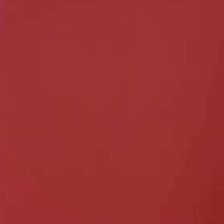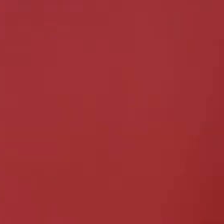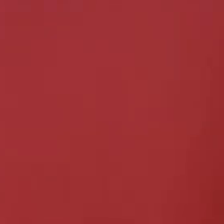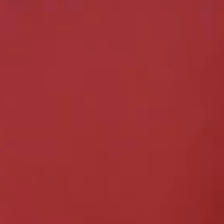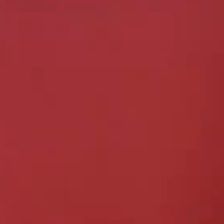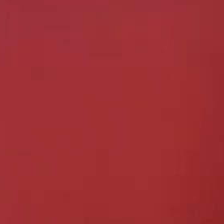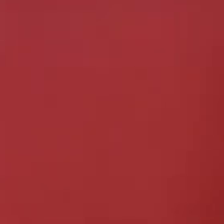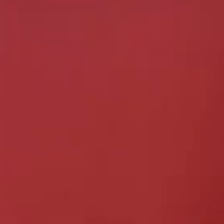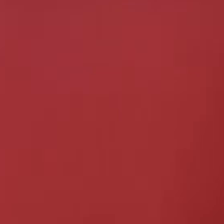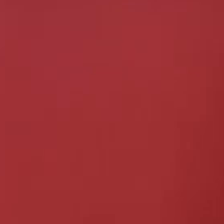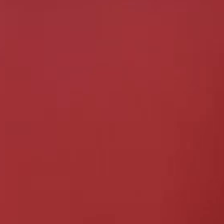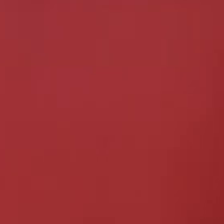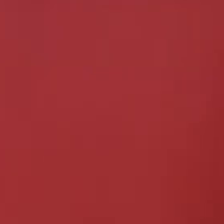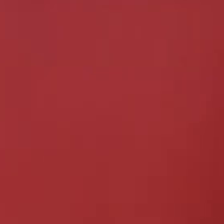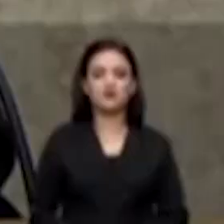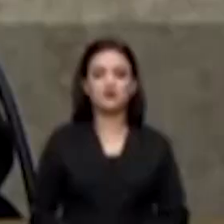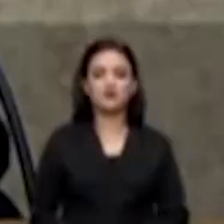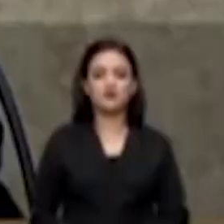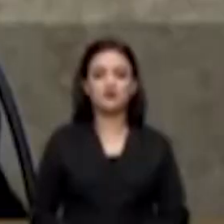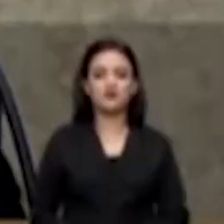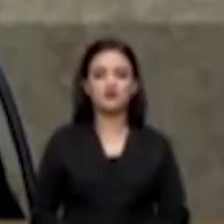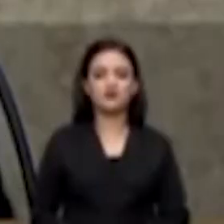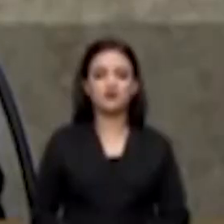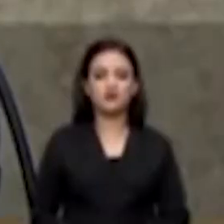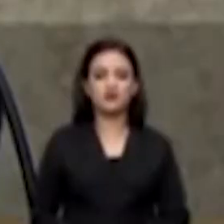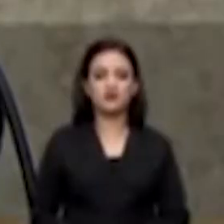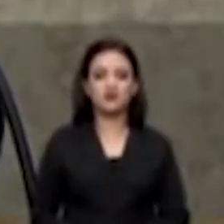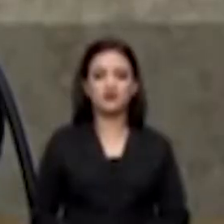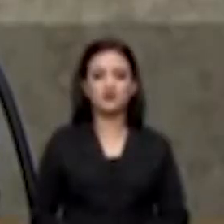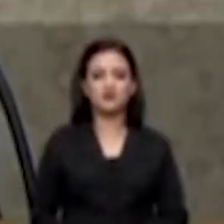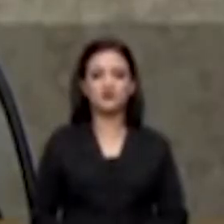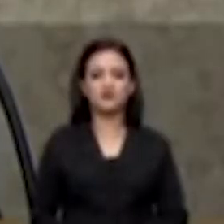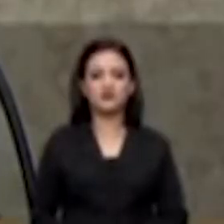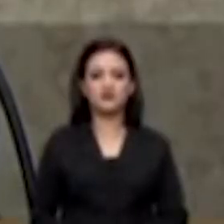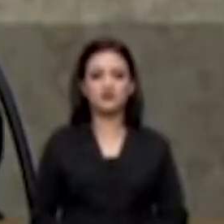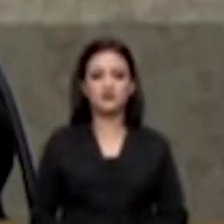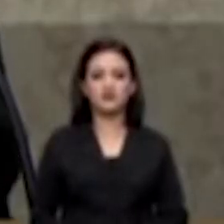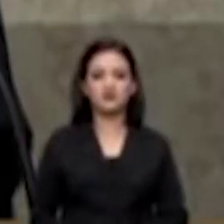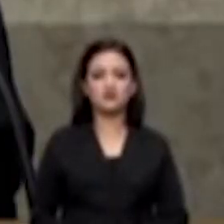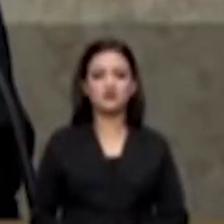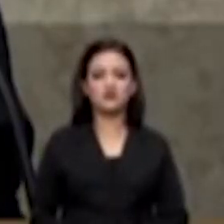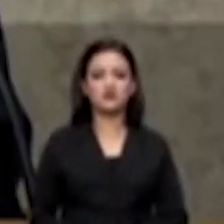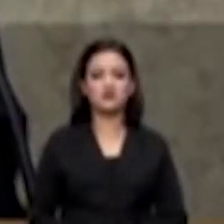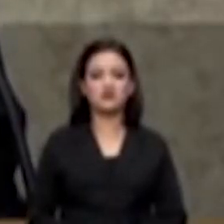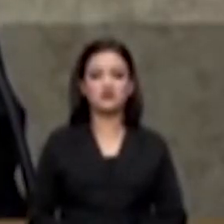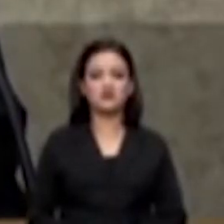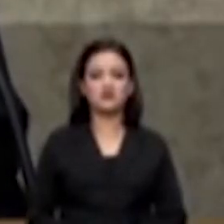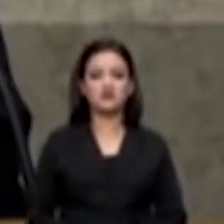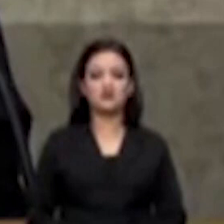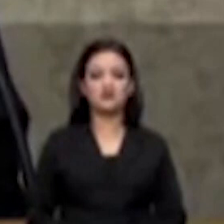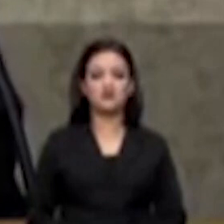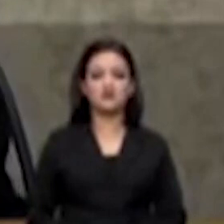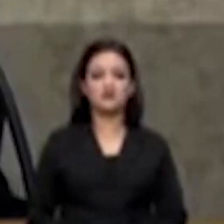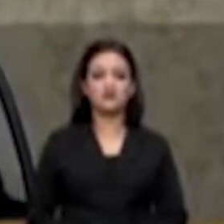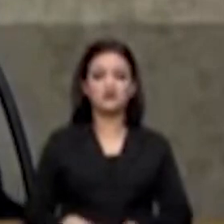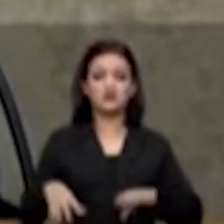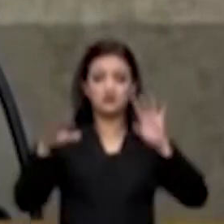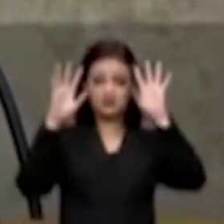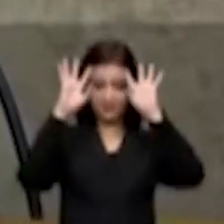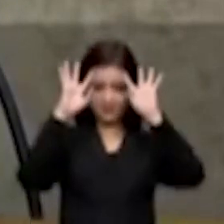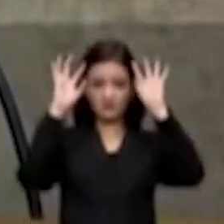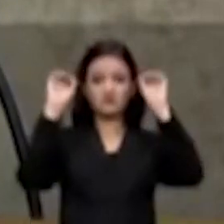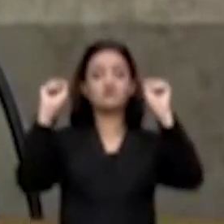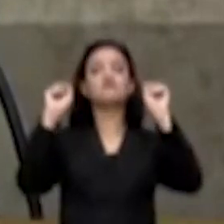Réu e vai responder a um processo criminal curte por unanimidade